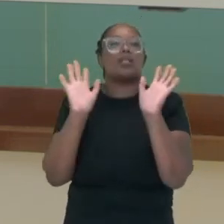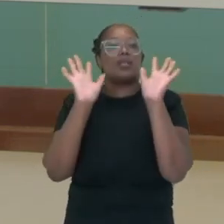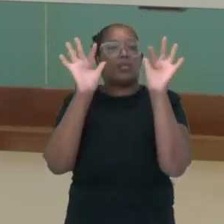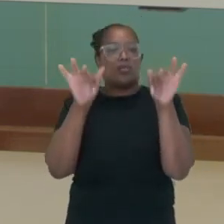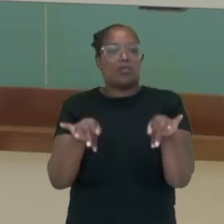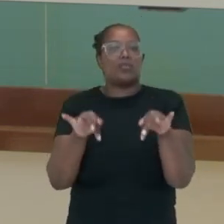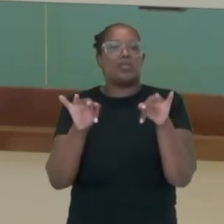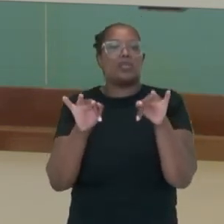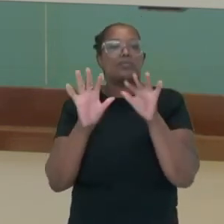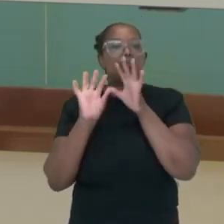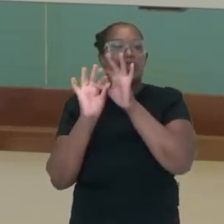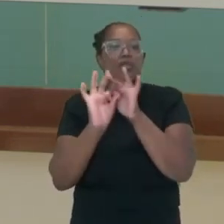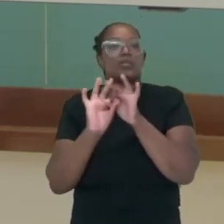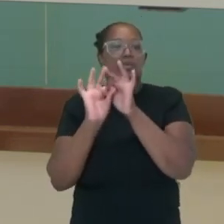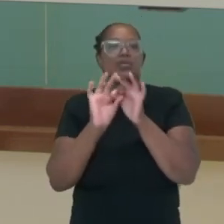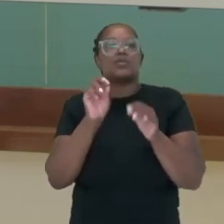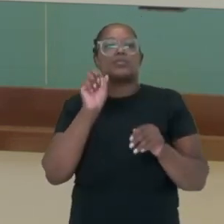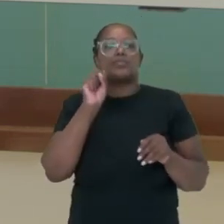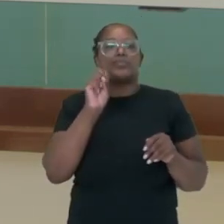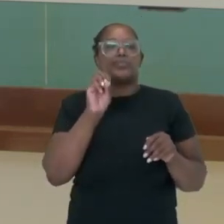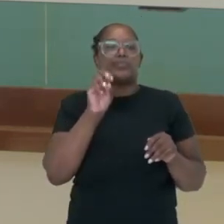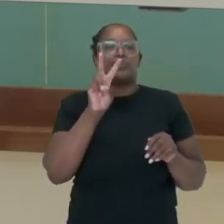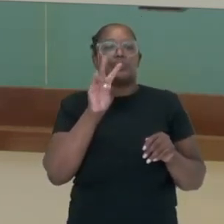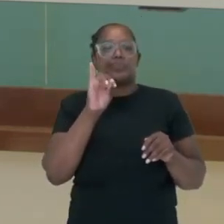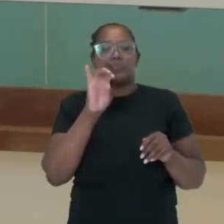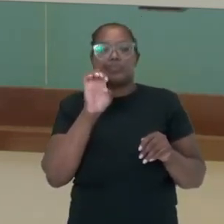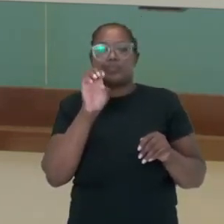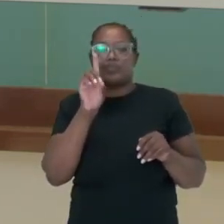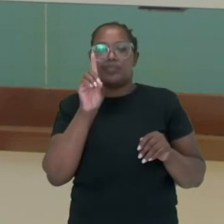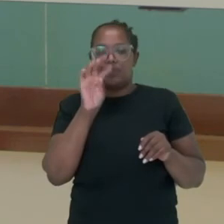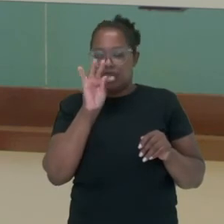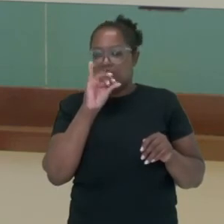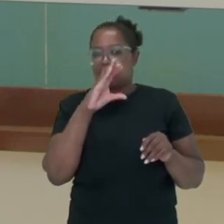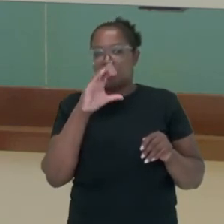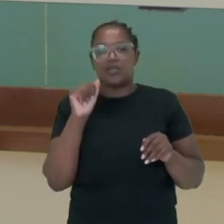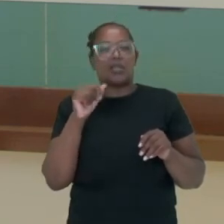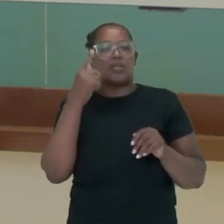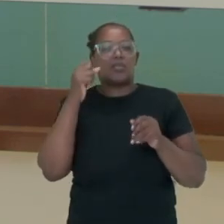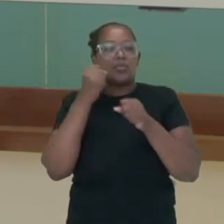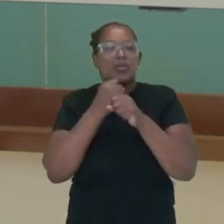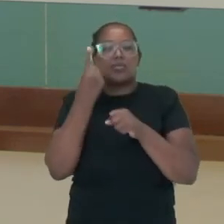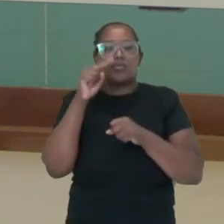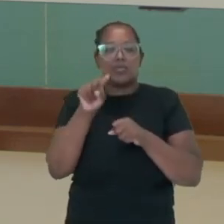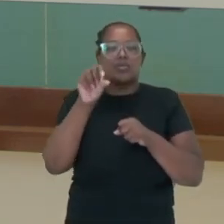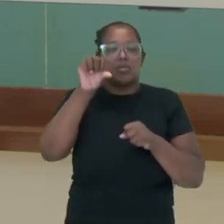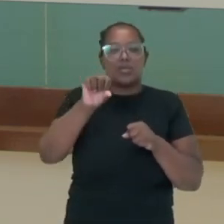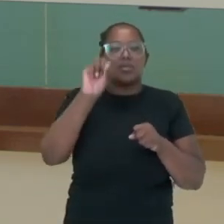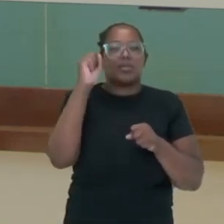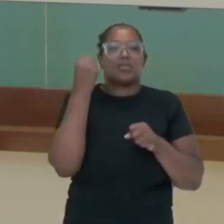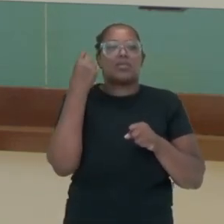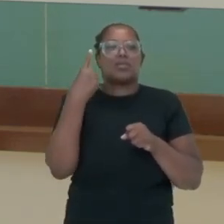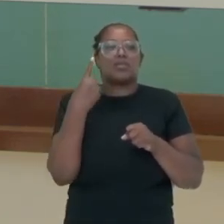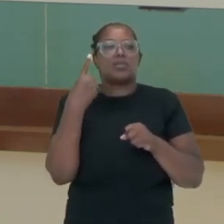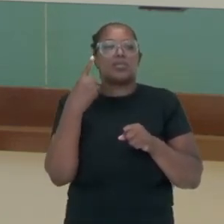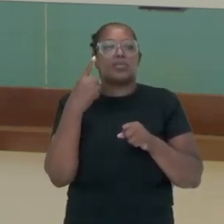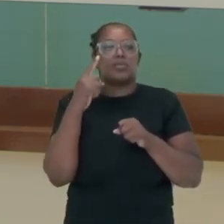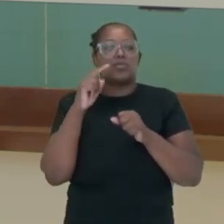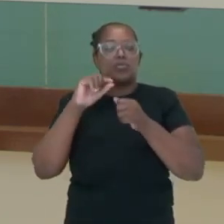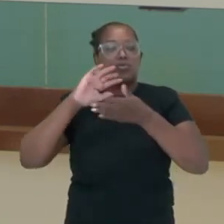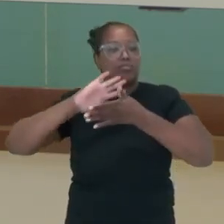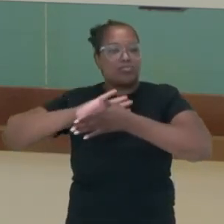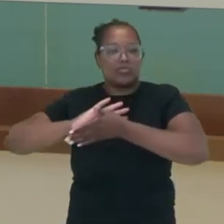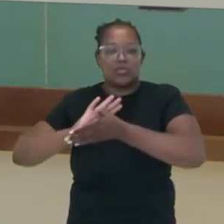União Soviética. Mesmo com as mudanças, a coisa em 1991 desandou. Essa desandada fez com que